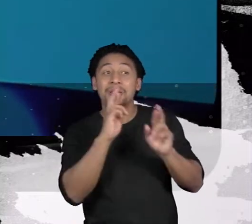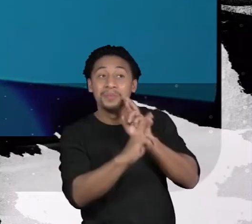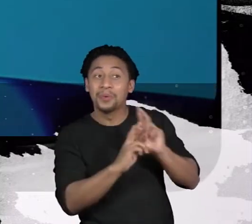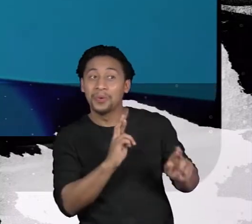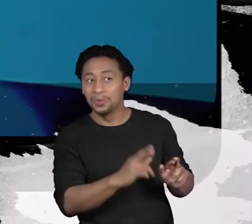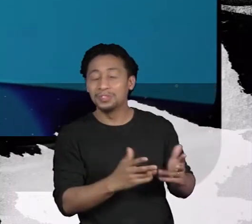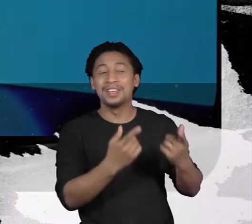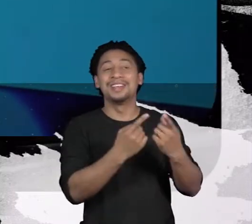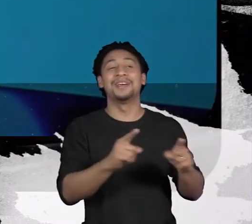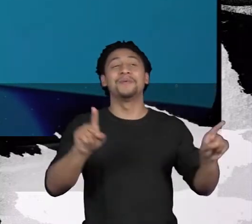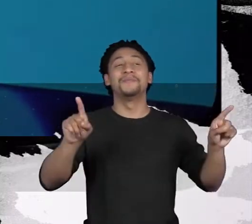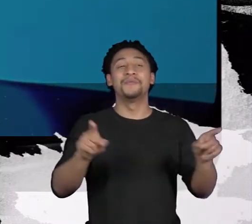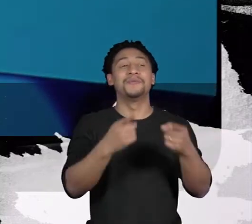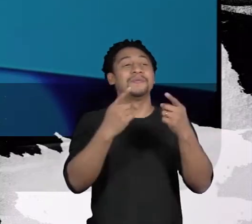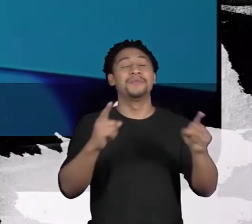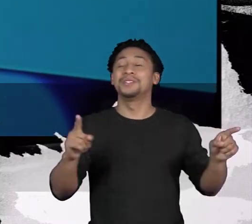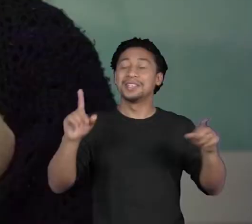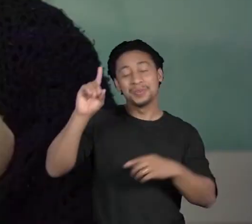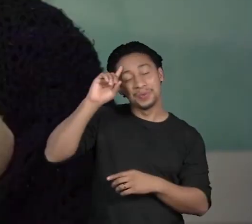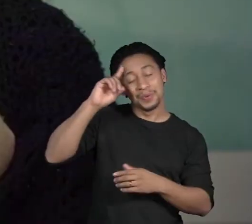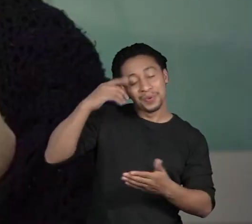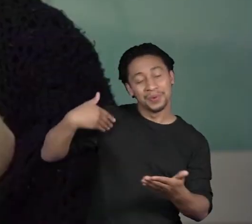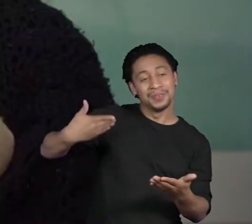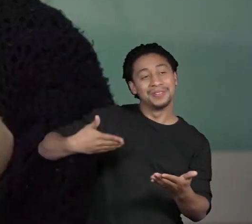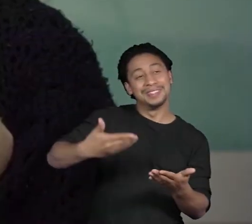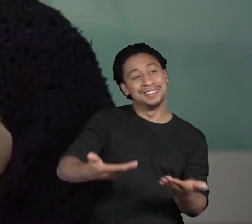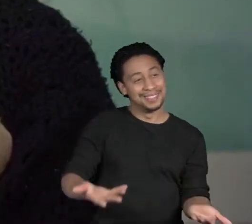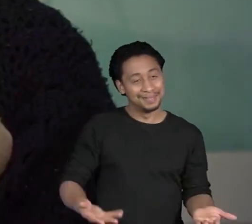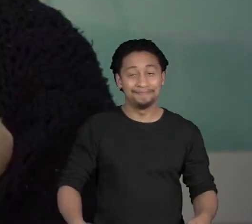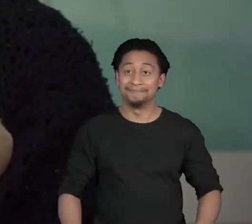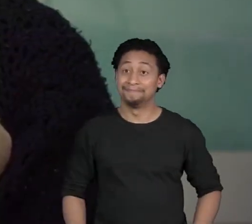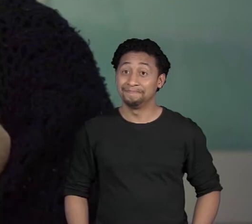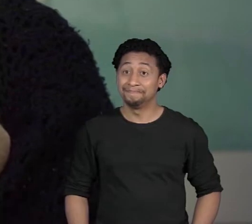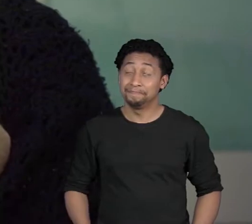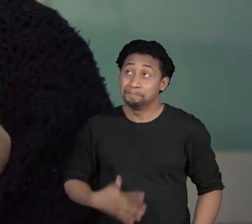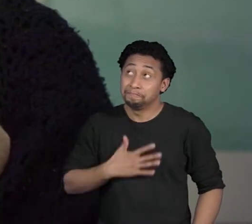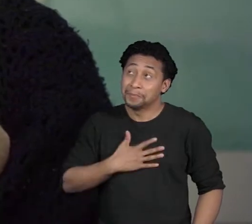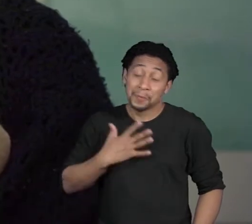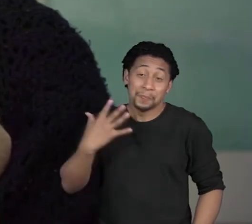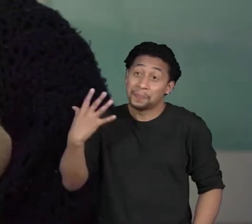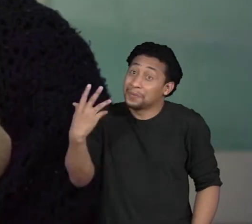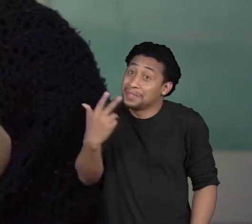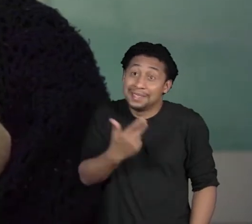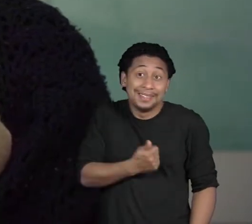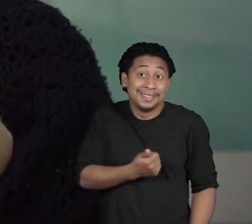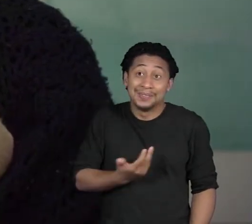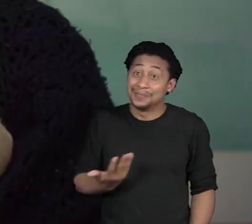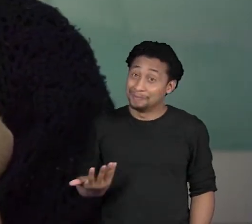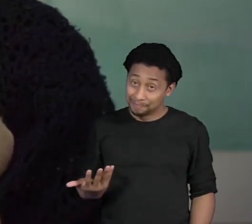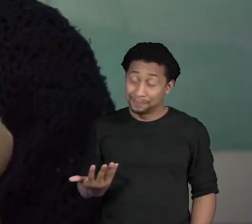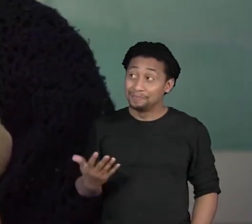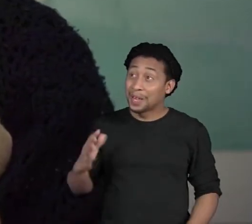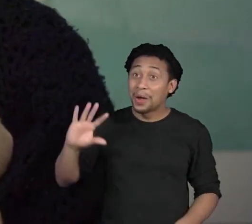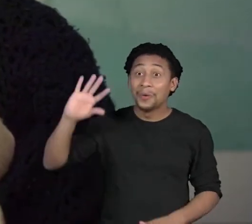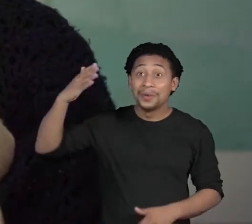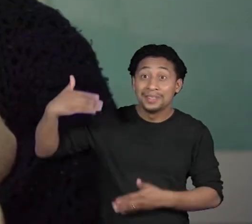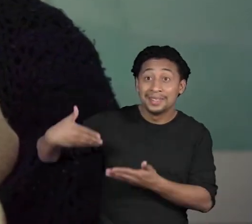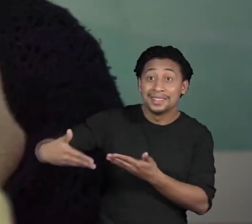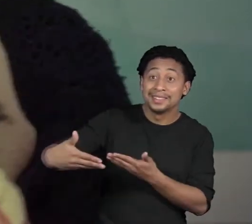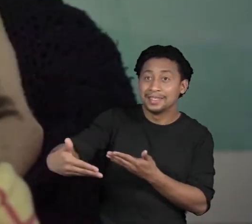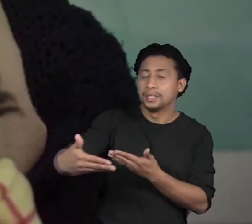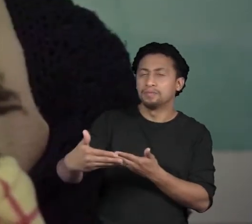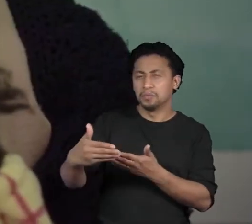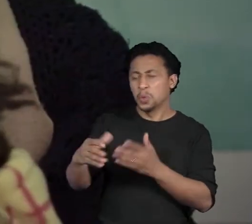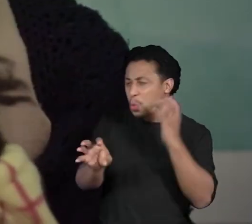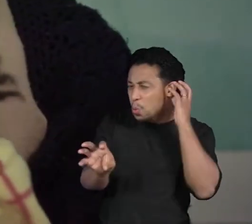É uma forma de companhia. Eu acho que eles estão conversando com a gente às vezes vai respondendo, vai ouvindo a resposta dos outros